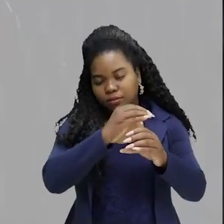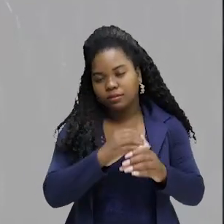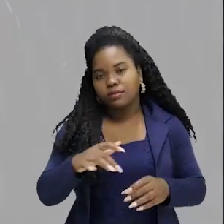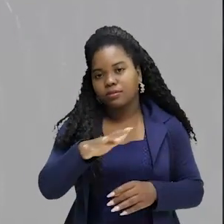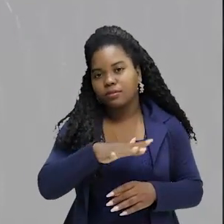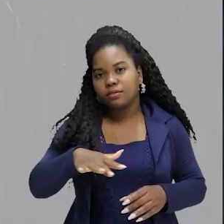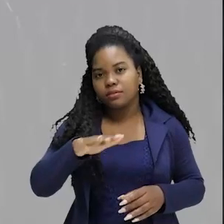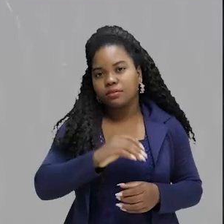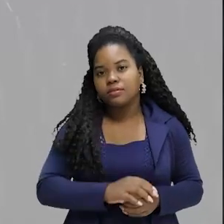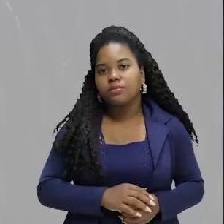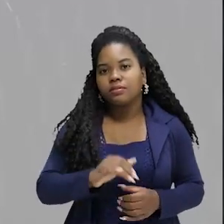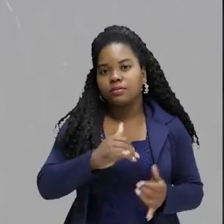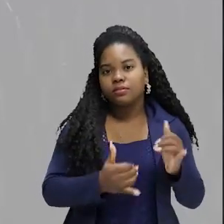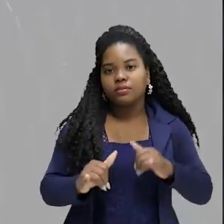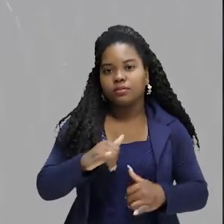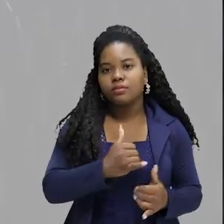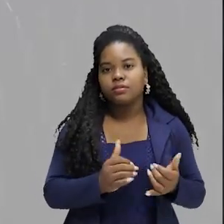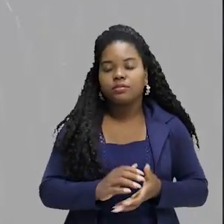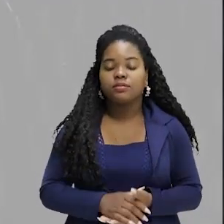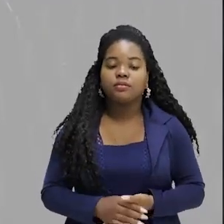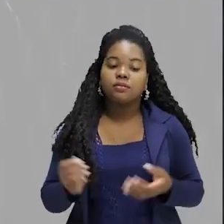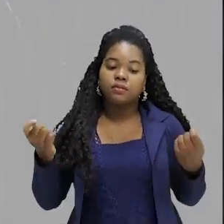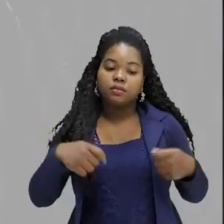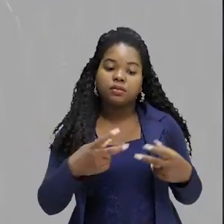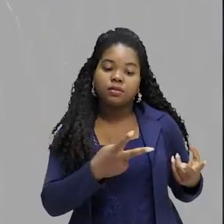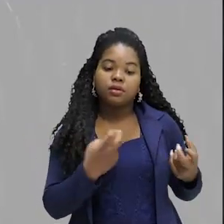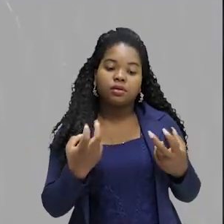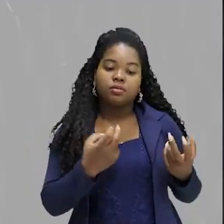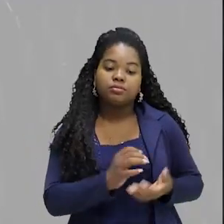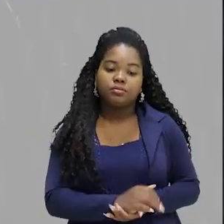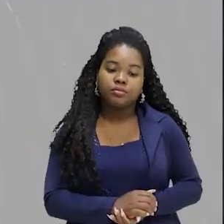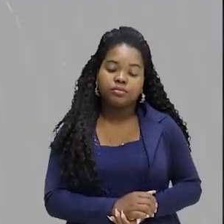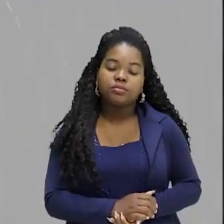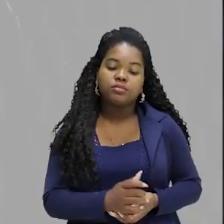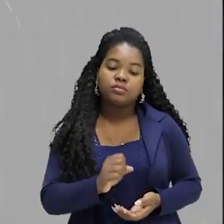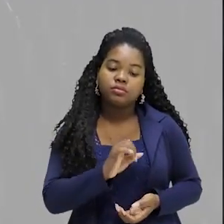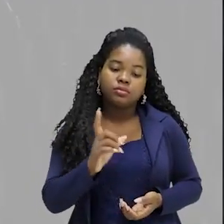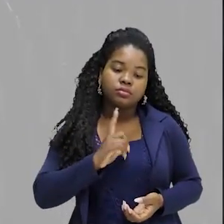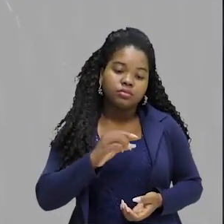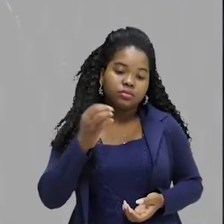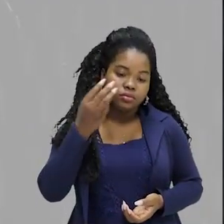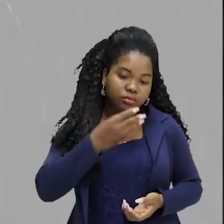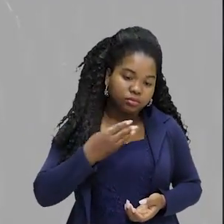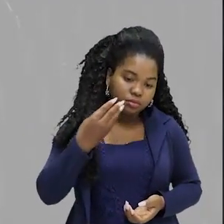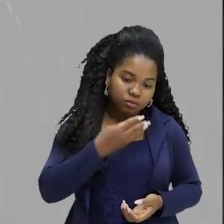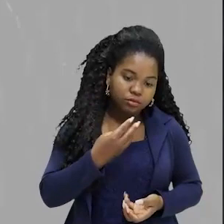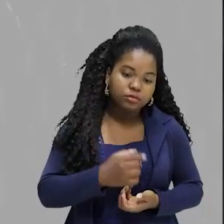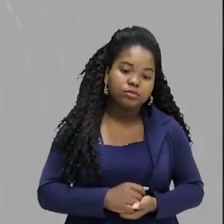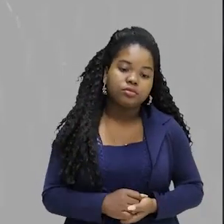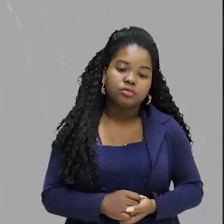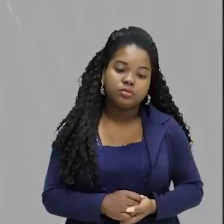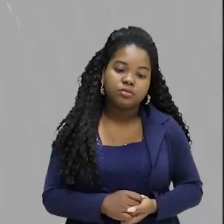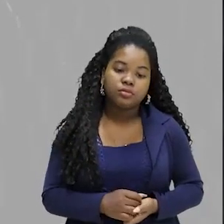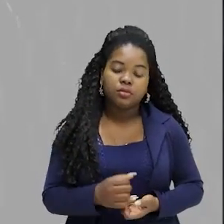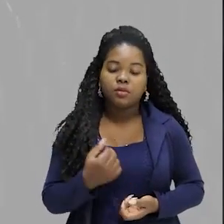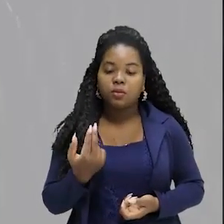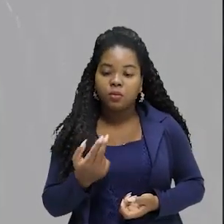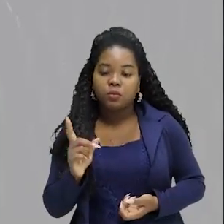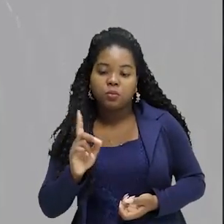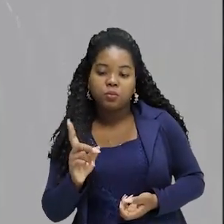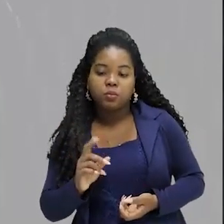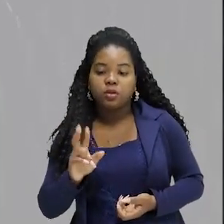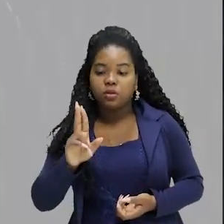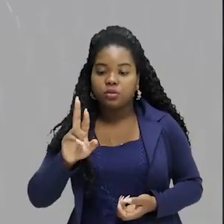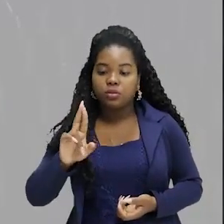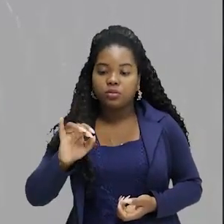clínica. Ok? Com isso, a gente consegue detectar a presença de glicose, né, de açúcar na urina.